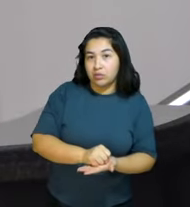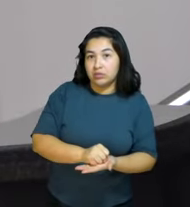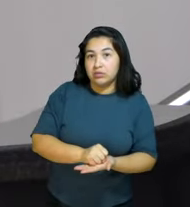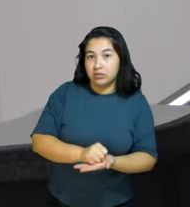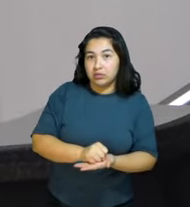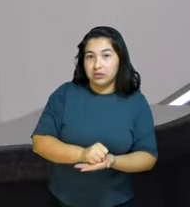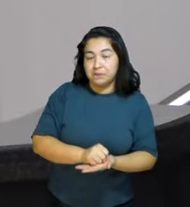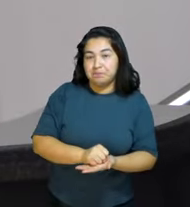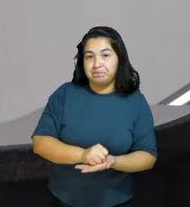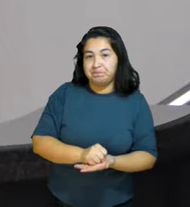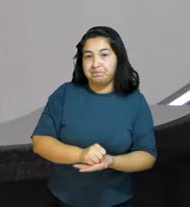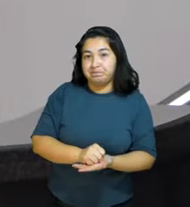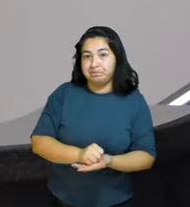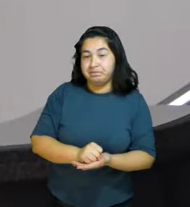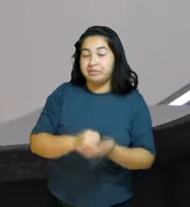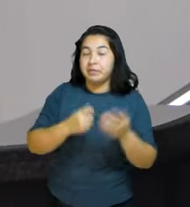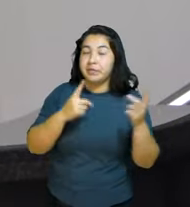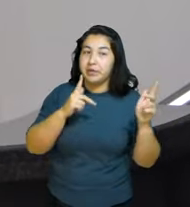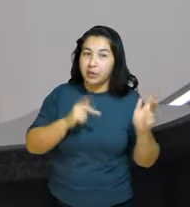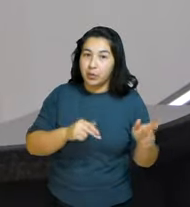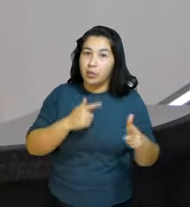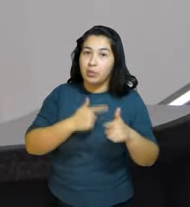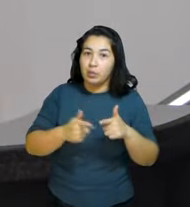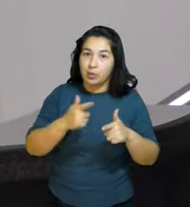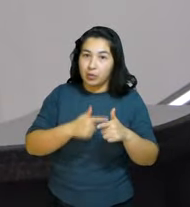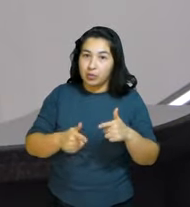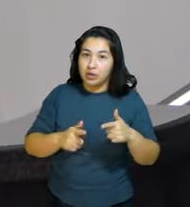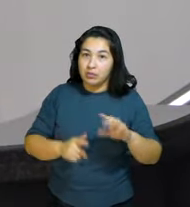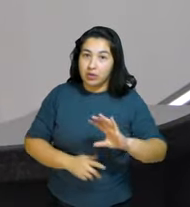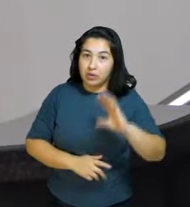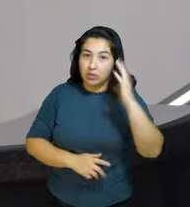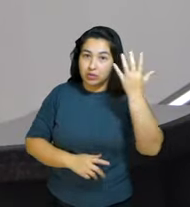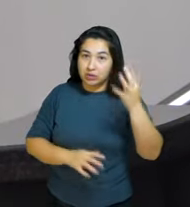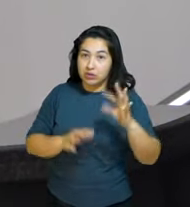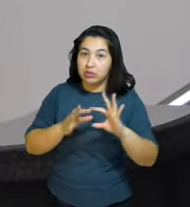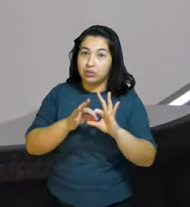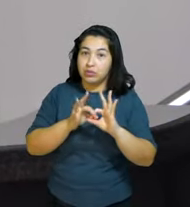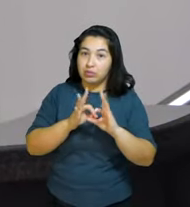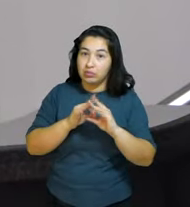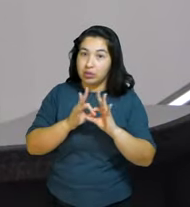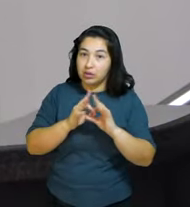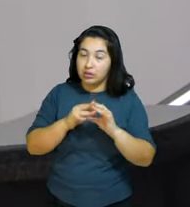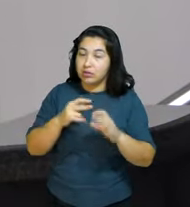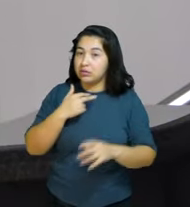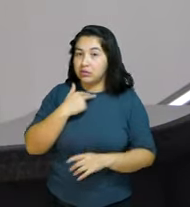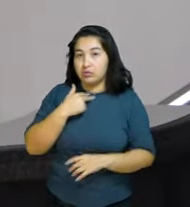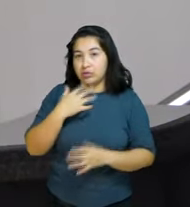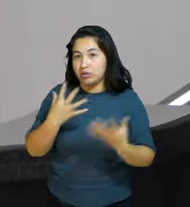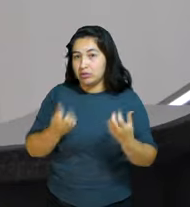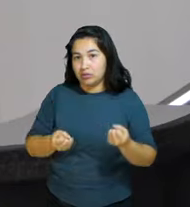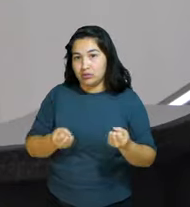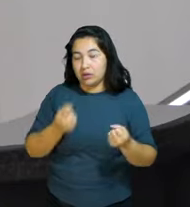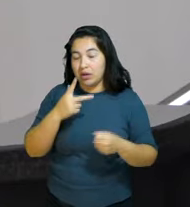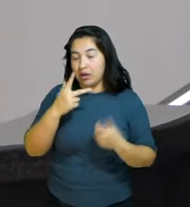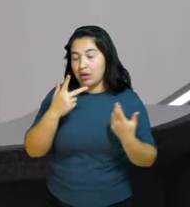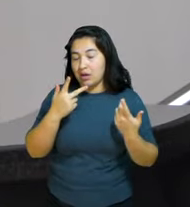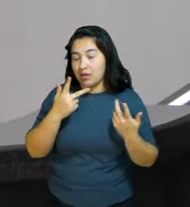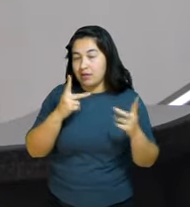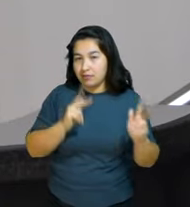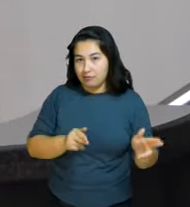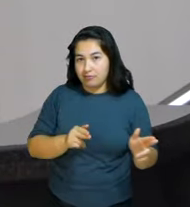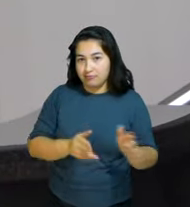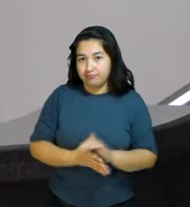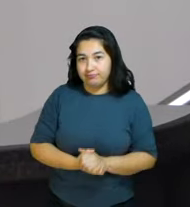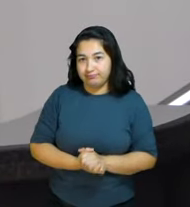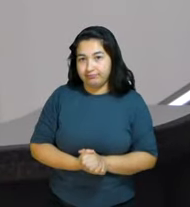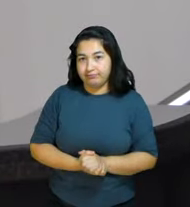no Parajasque, que, de fato, usando novamente as palavras dos colegas, é inadmissível. Conversei com algumas pessoas, conversei com a Aline